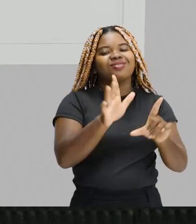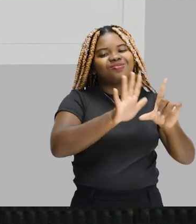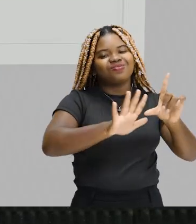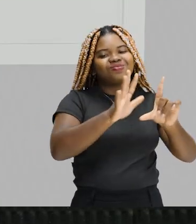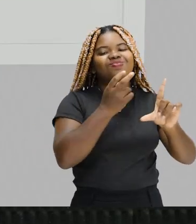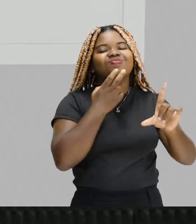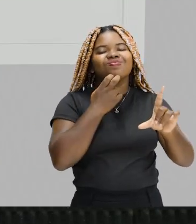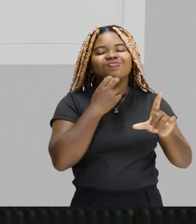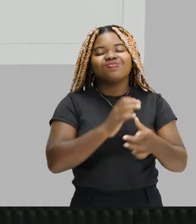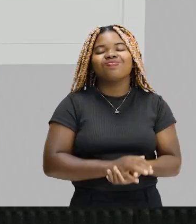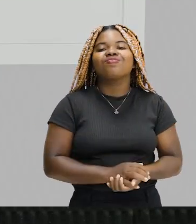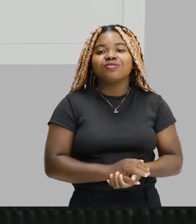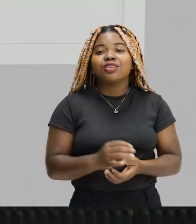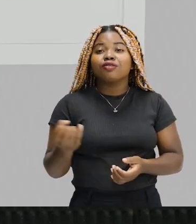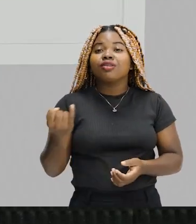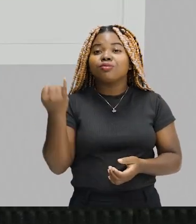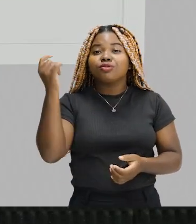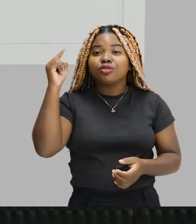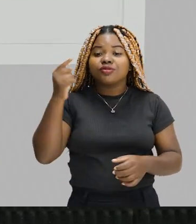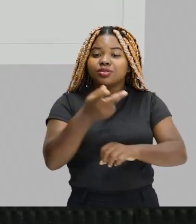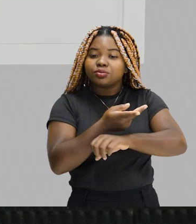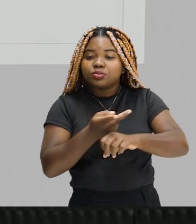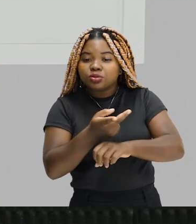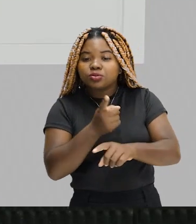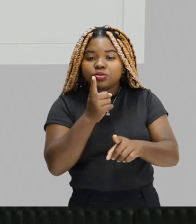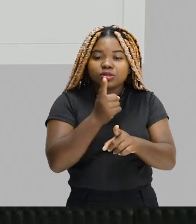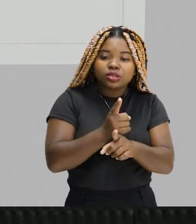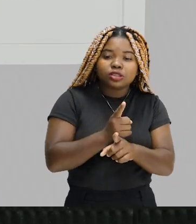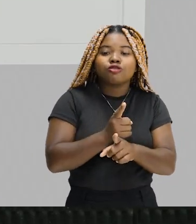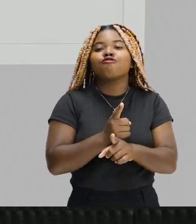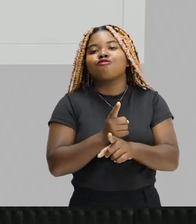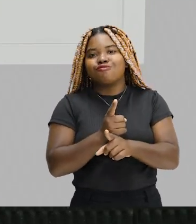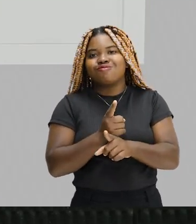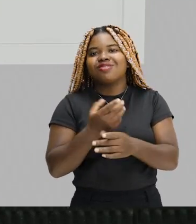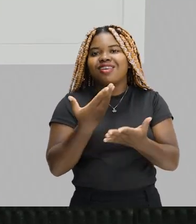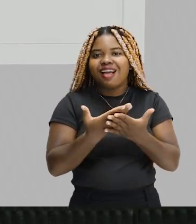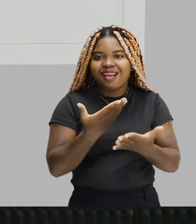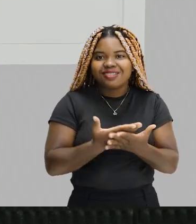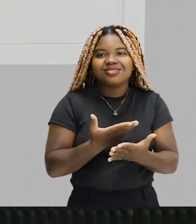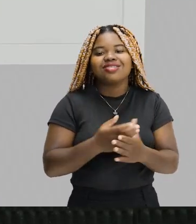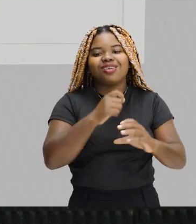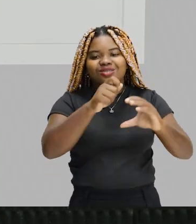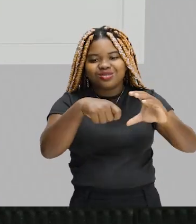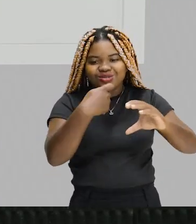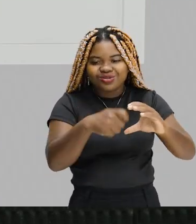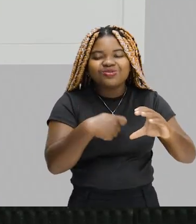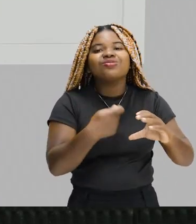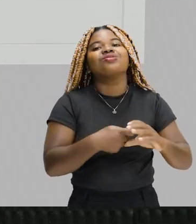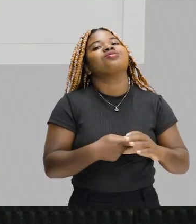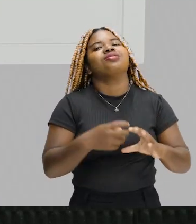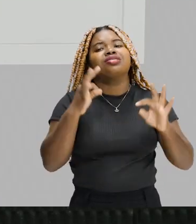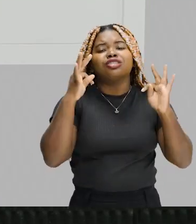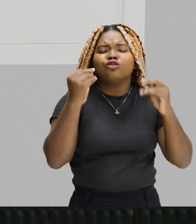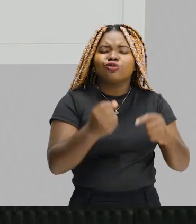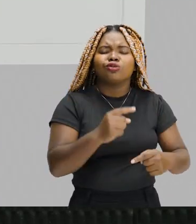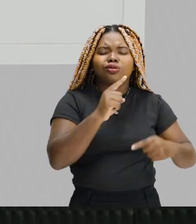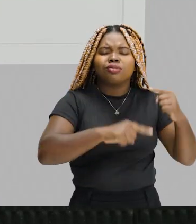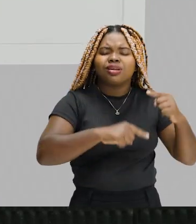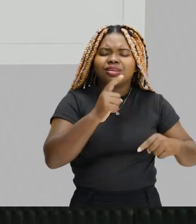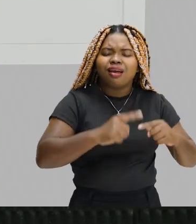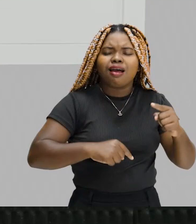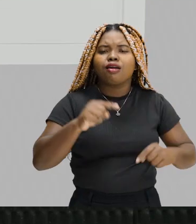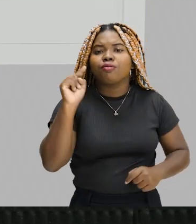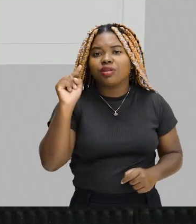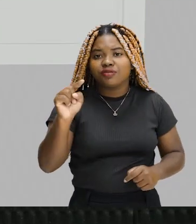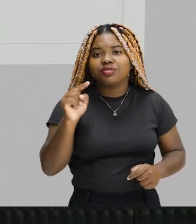a plataforma, tá ok? Assista às aulas, lá você vai encontrar todo o material para que você aprenda sobre